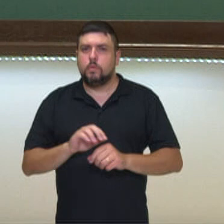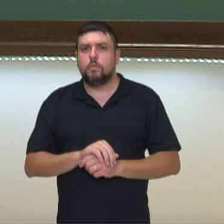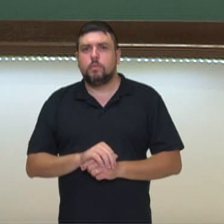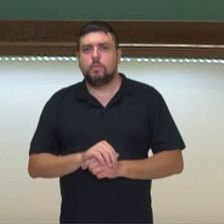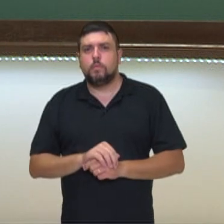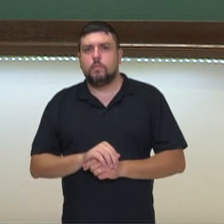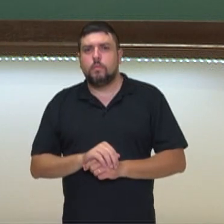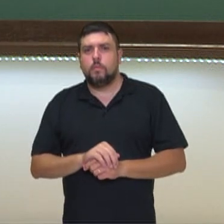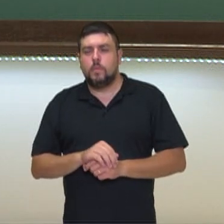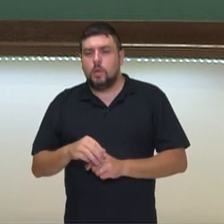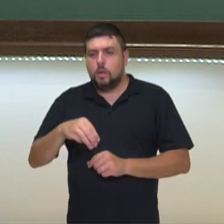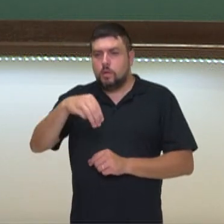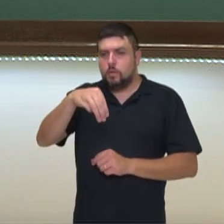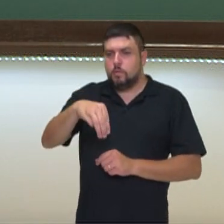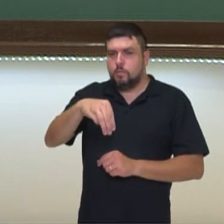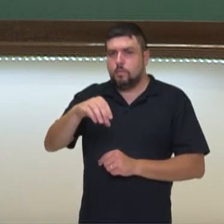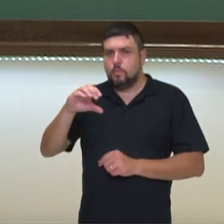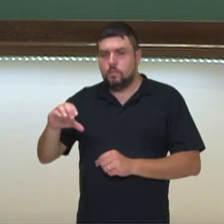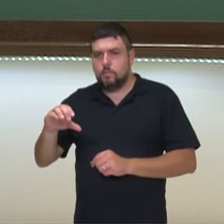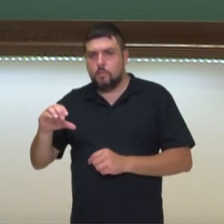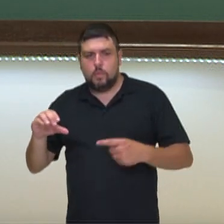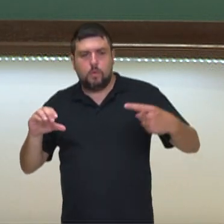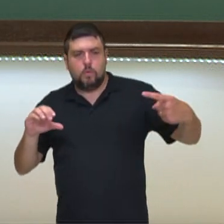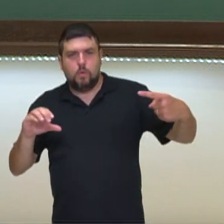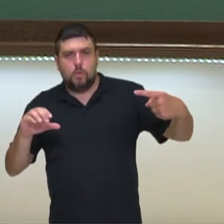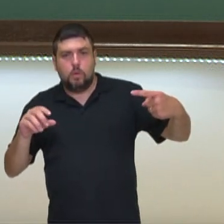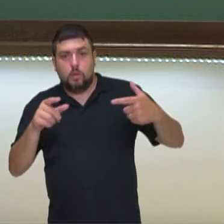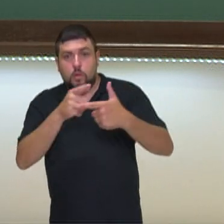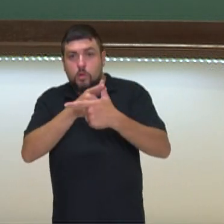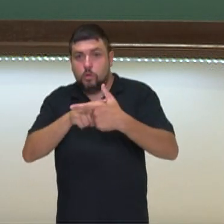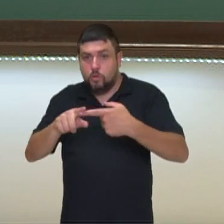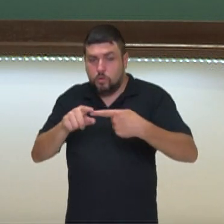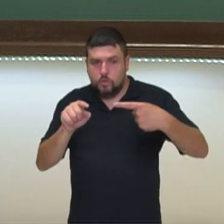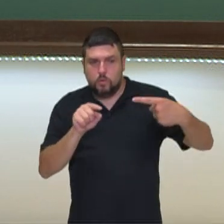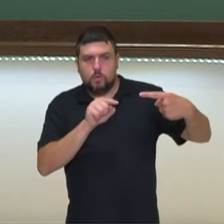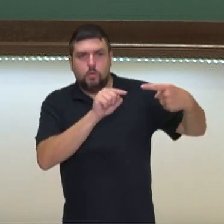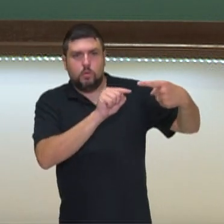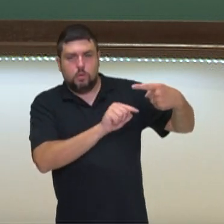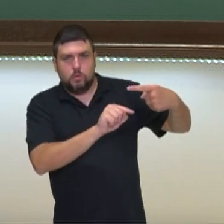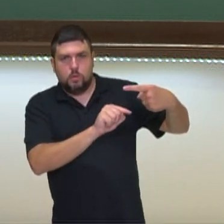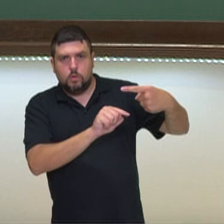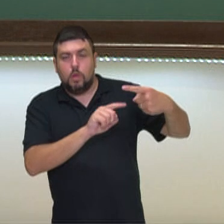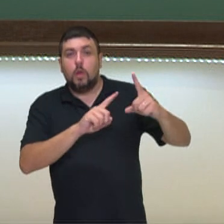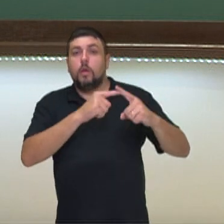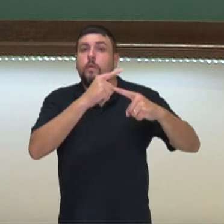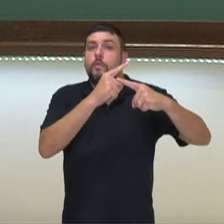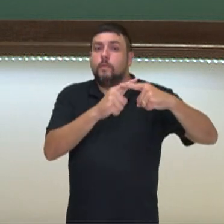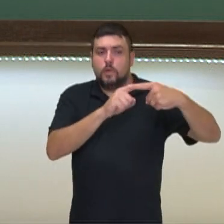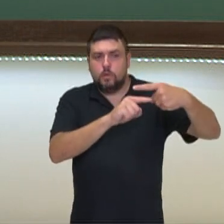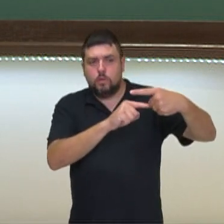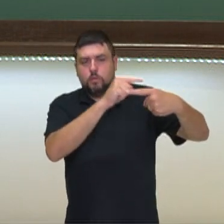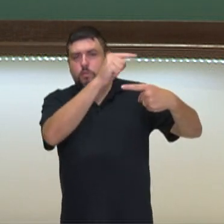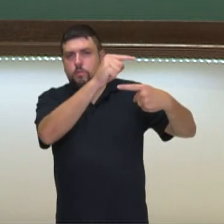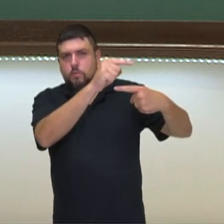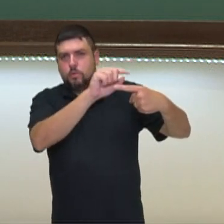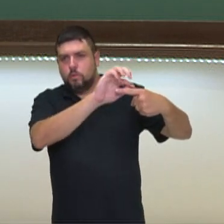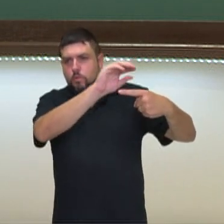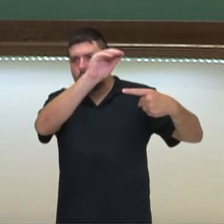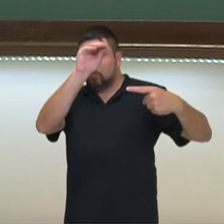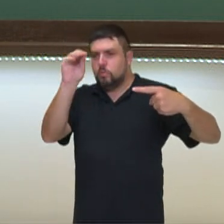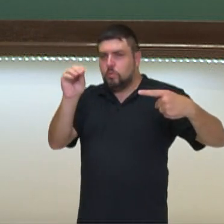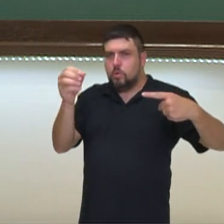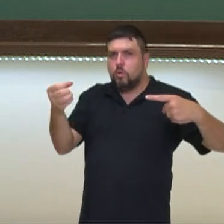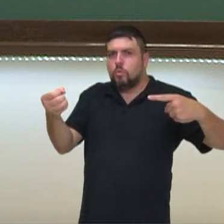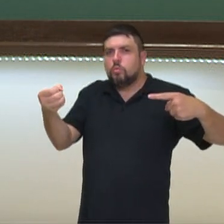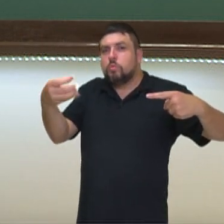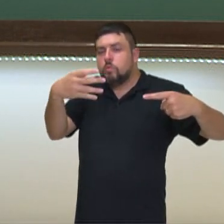o MMC pelo denominador antigo, multiplico pelo numerador antigo e eu tenho um novo numerador para a minha fração. O MMC